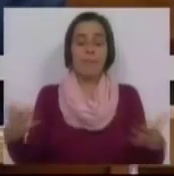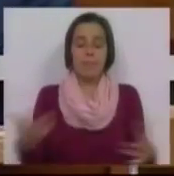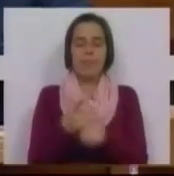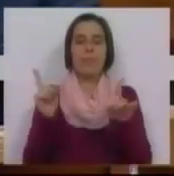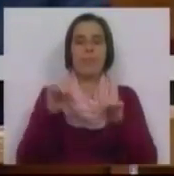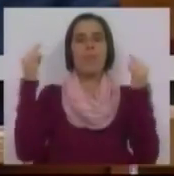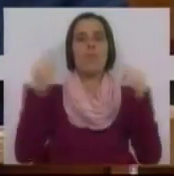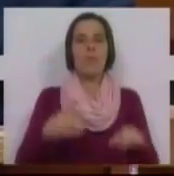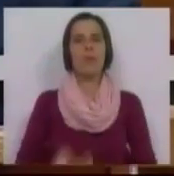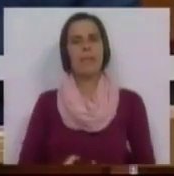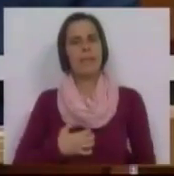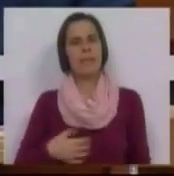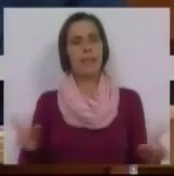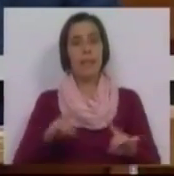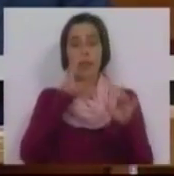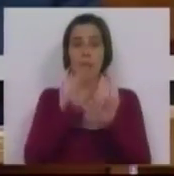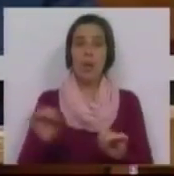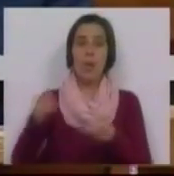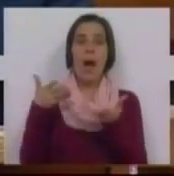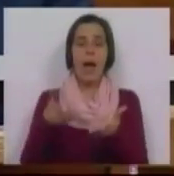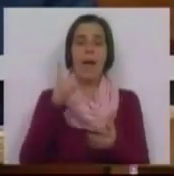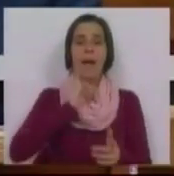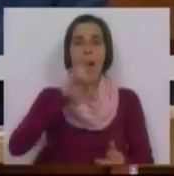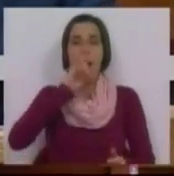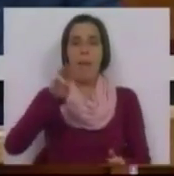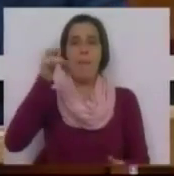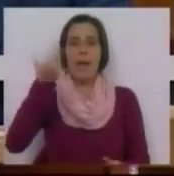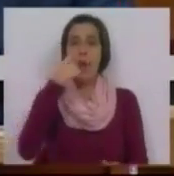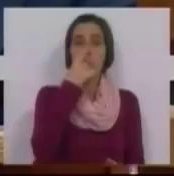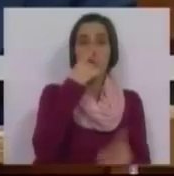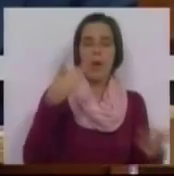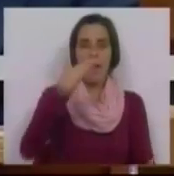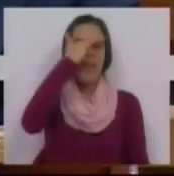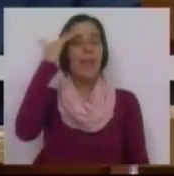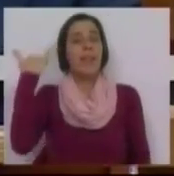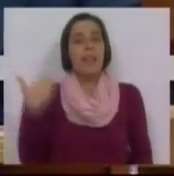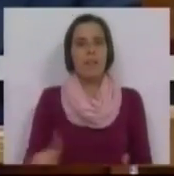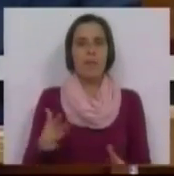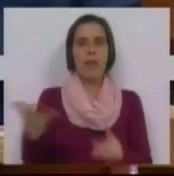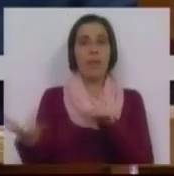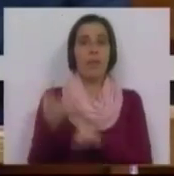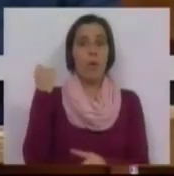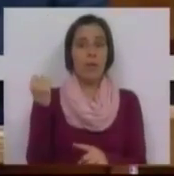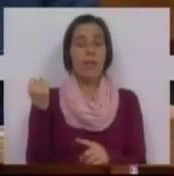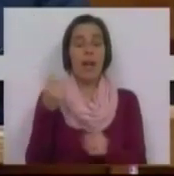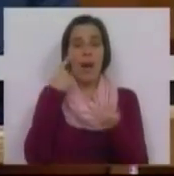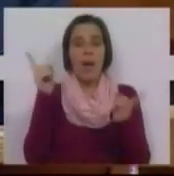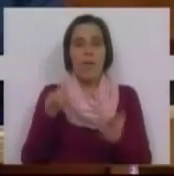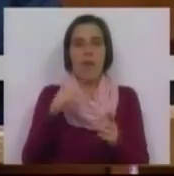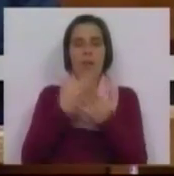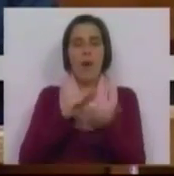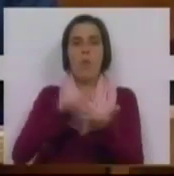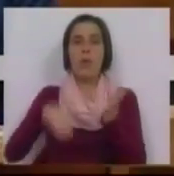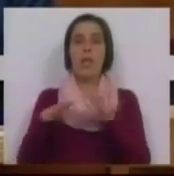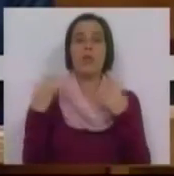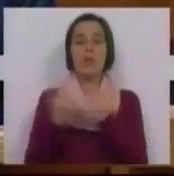Porque não apenas sentem que sem a mão amiga de Merkel e Durão Barroso dificilmente conseguirão reconfigurar o